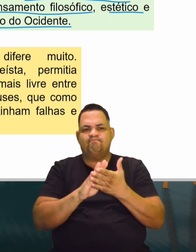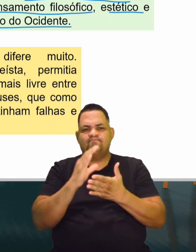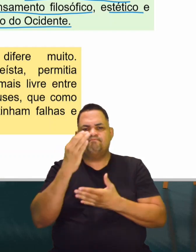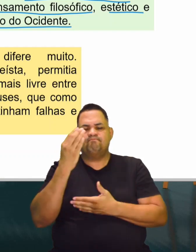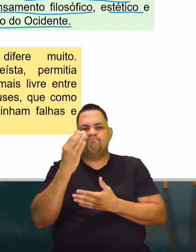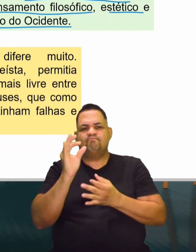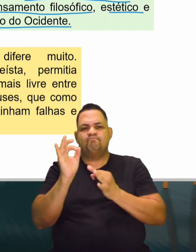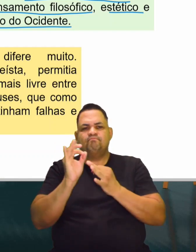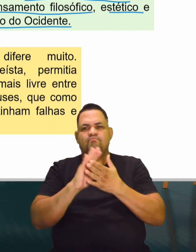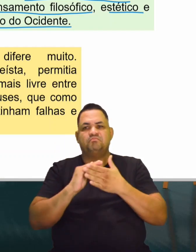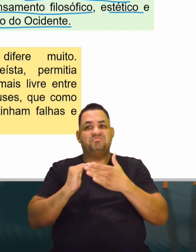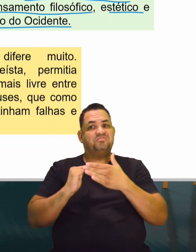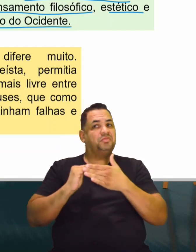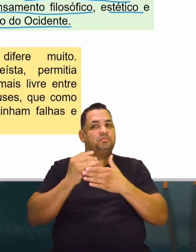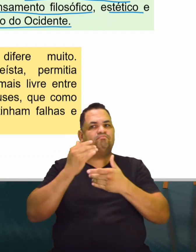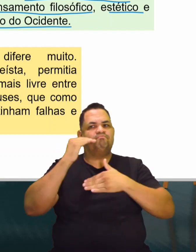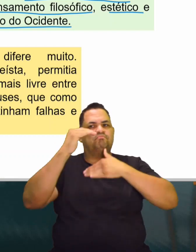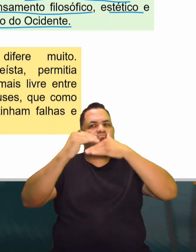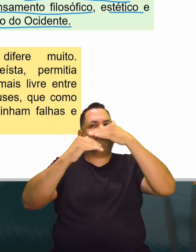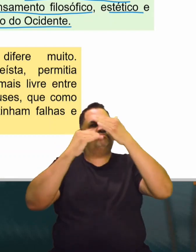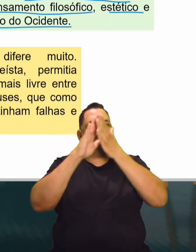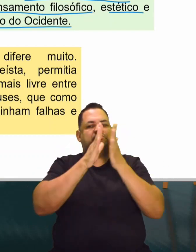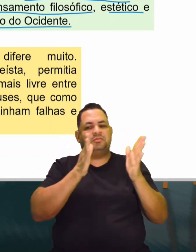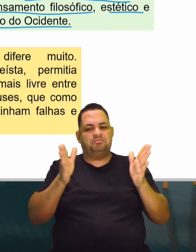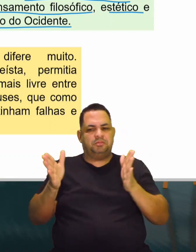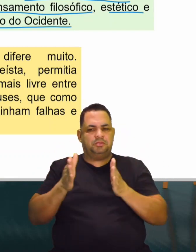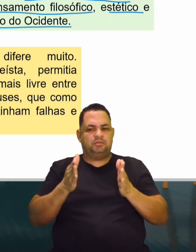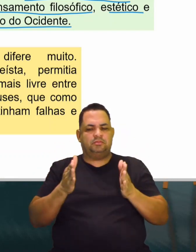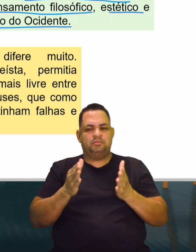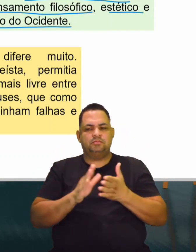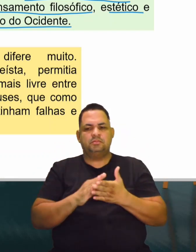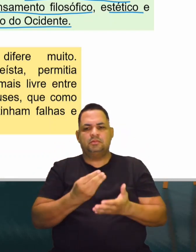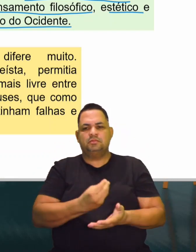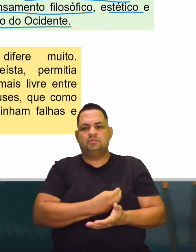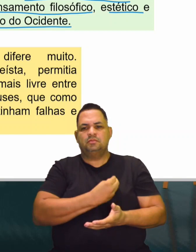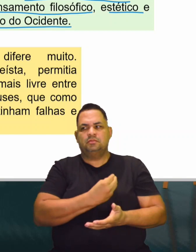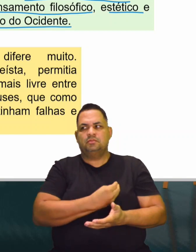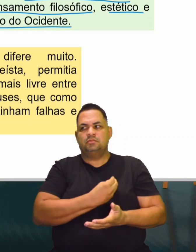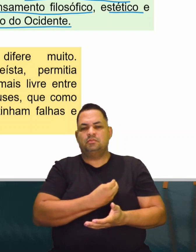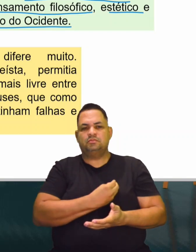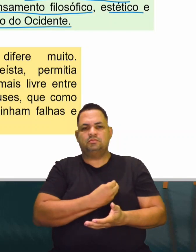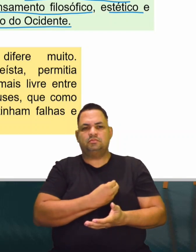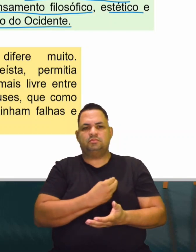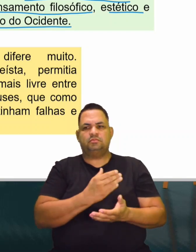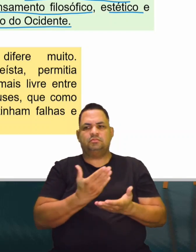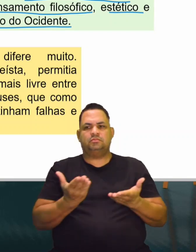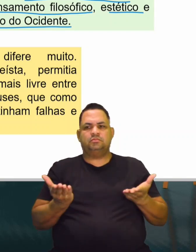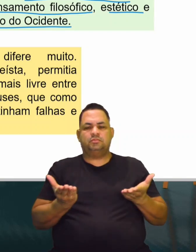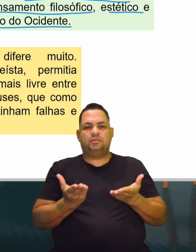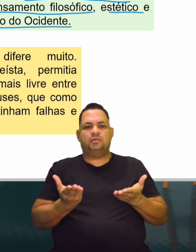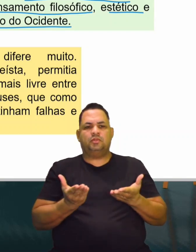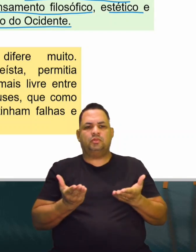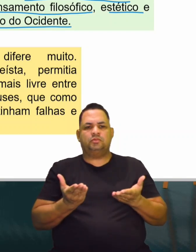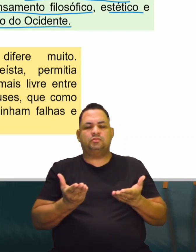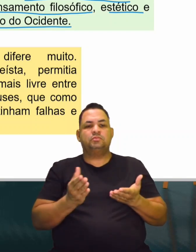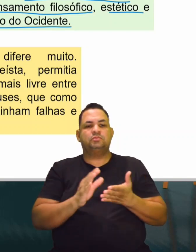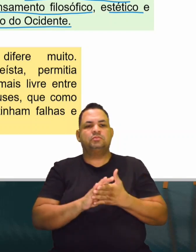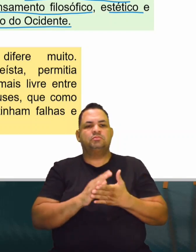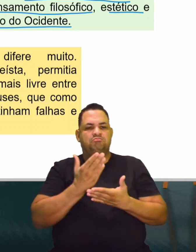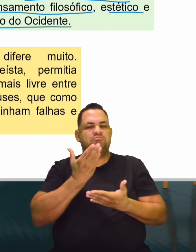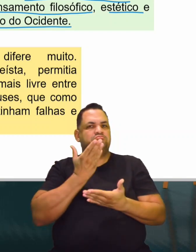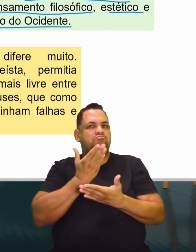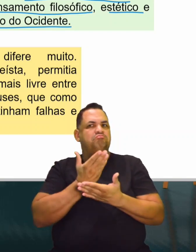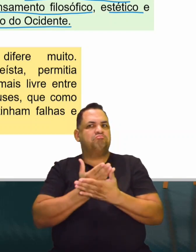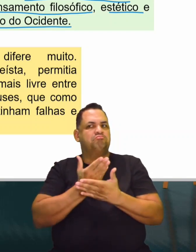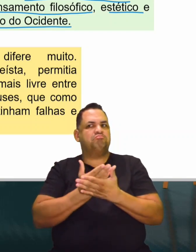muito à frente da época deles, né, que eles viviam. Tanto que eles são, até hoje, estudados. Então,